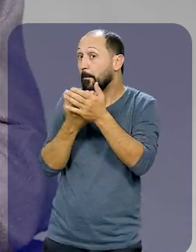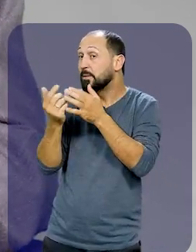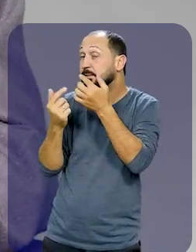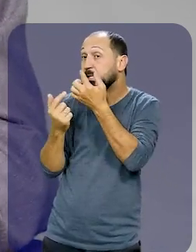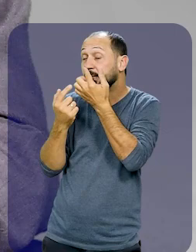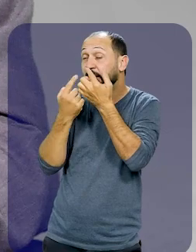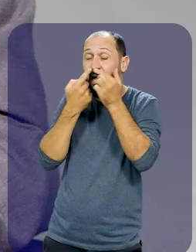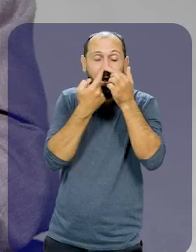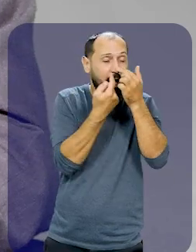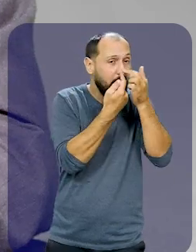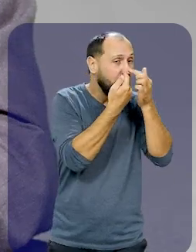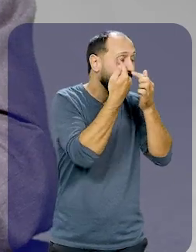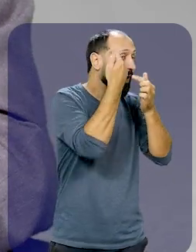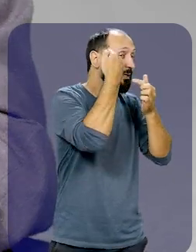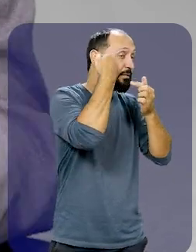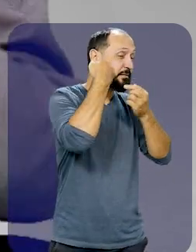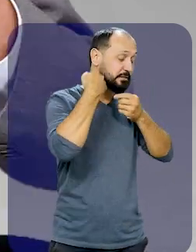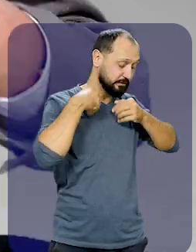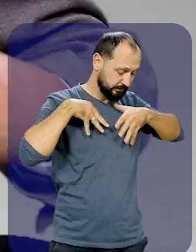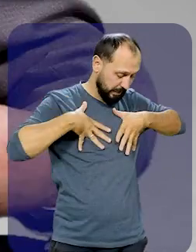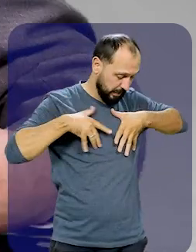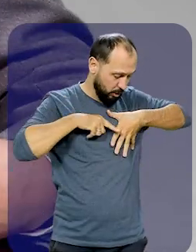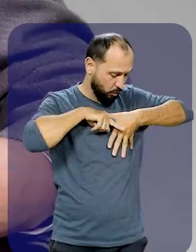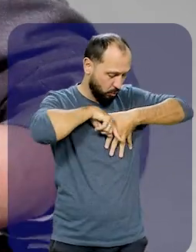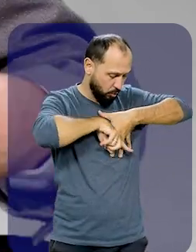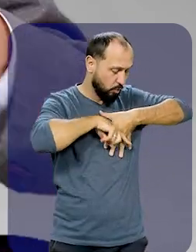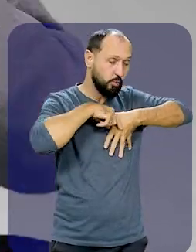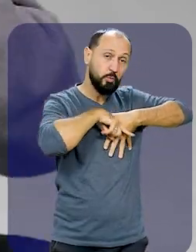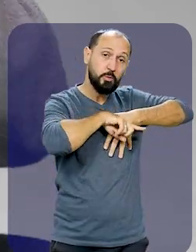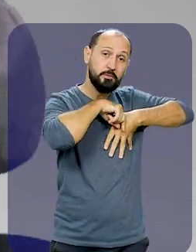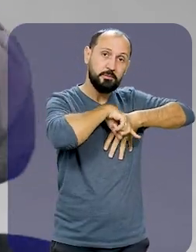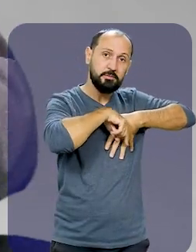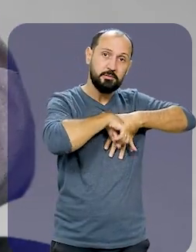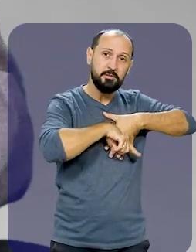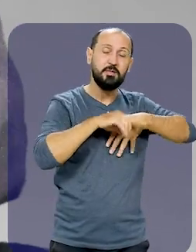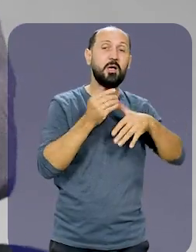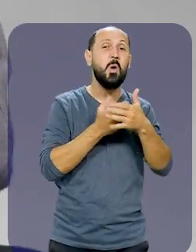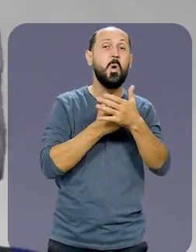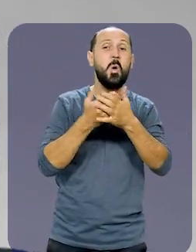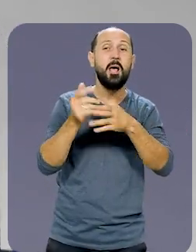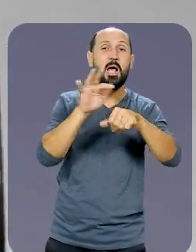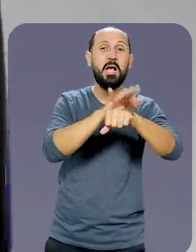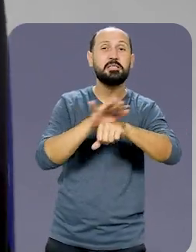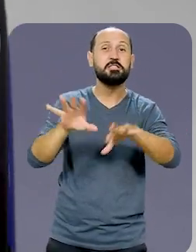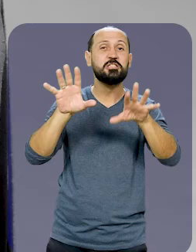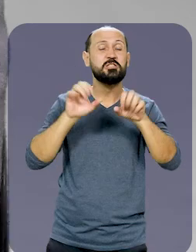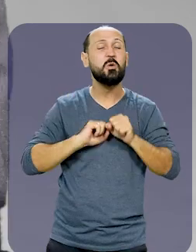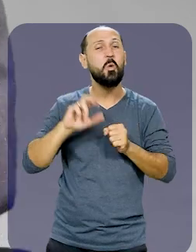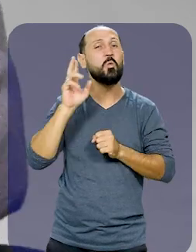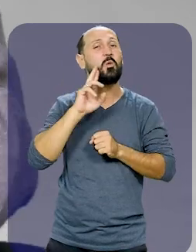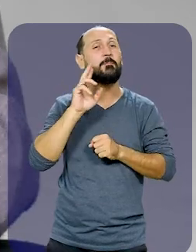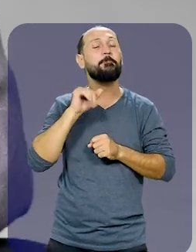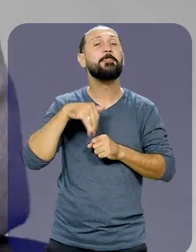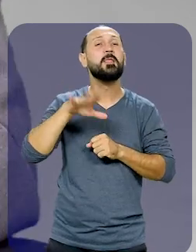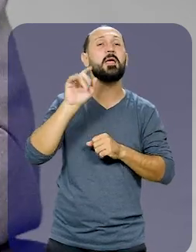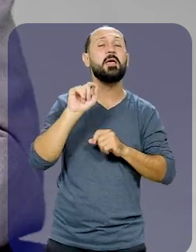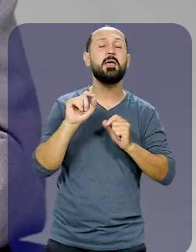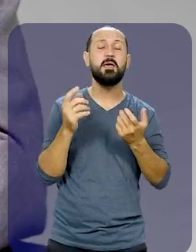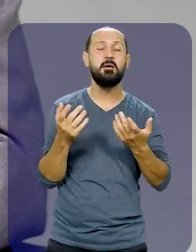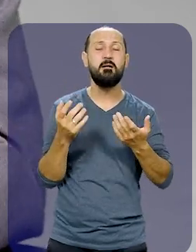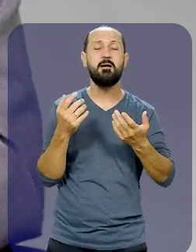nariz até os brônquios, até os alvéolos. E as infecções mais frequentes são